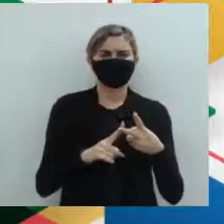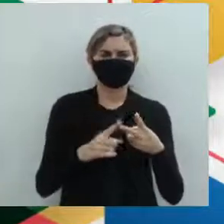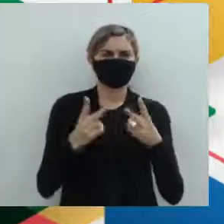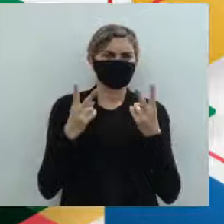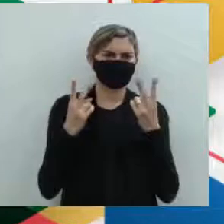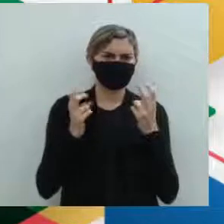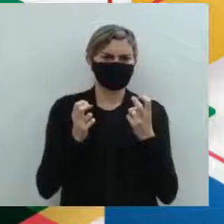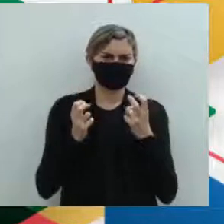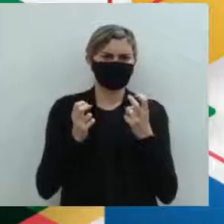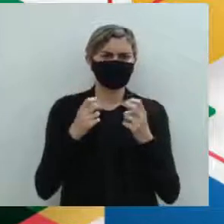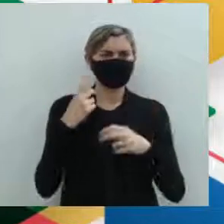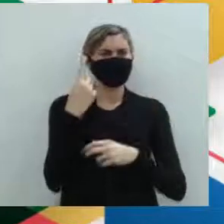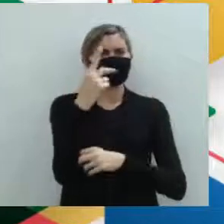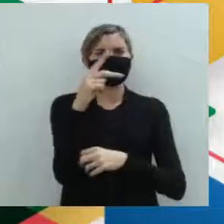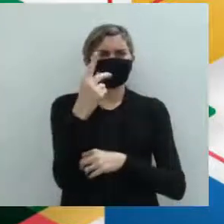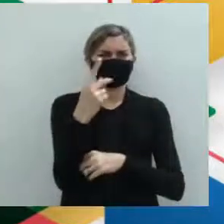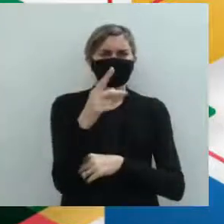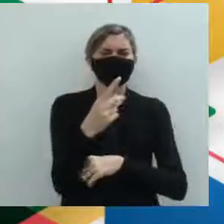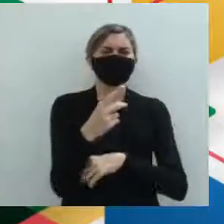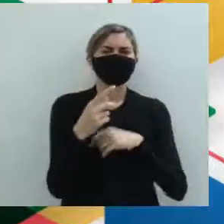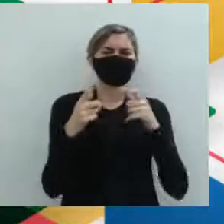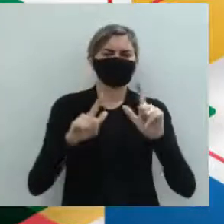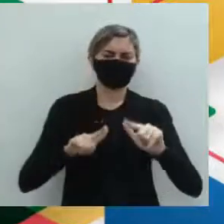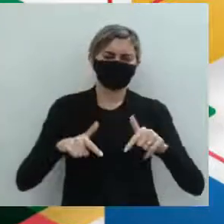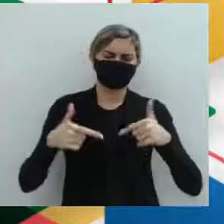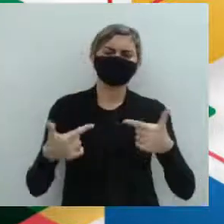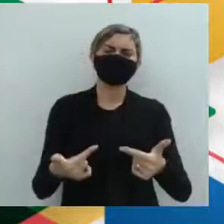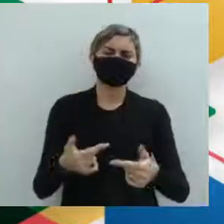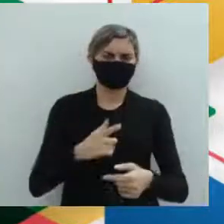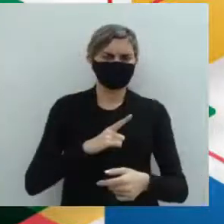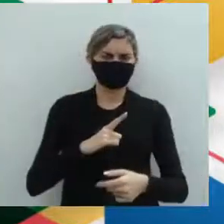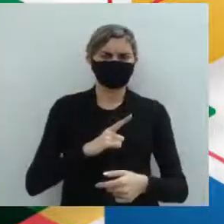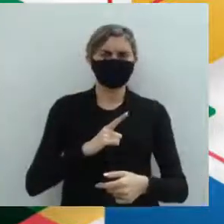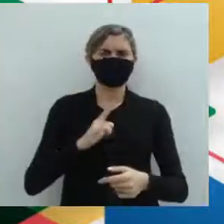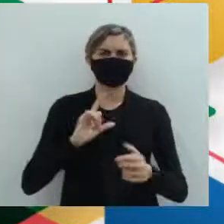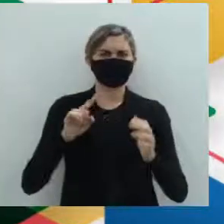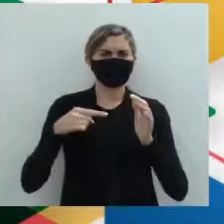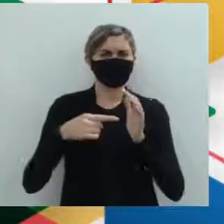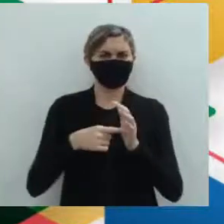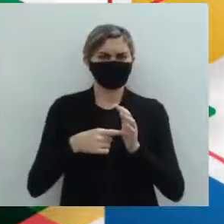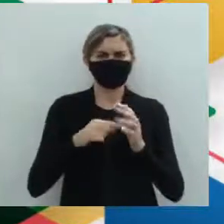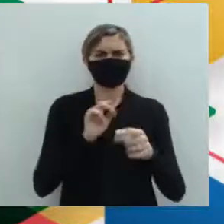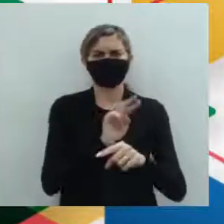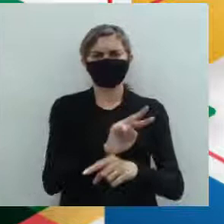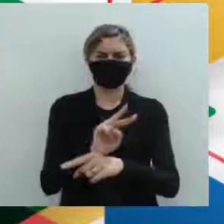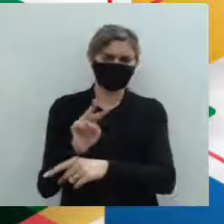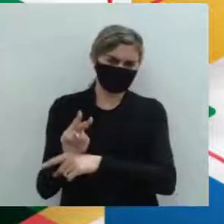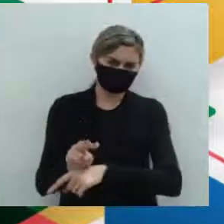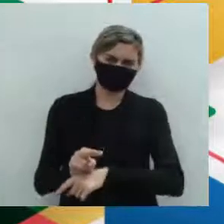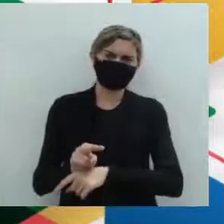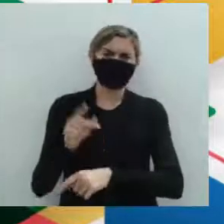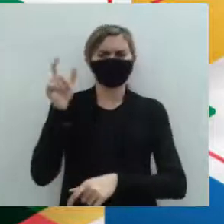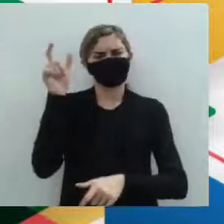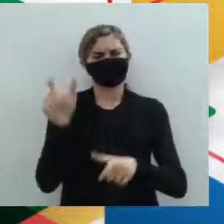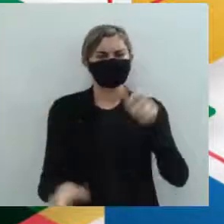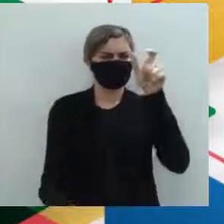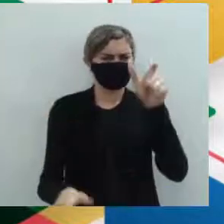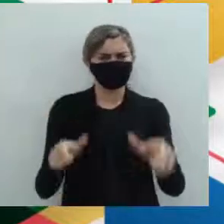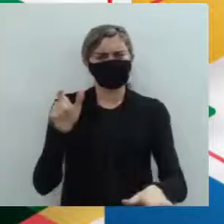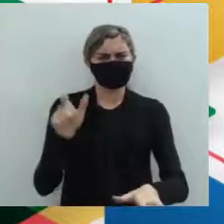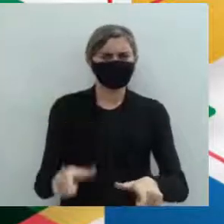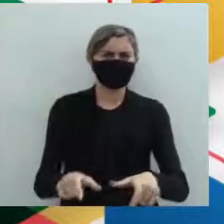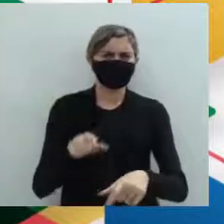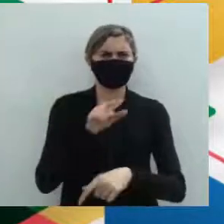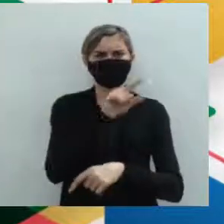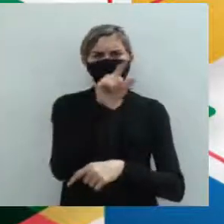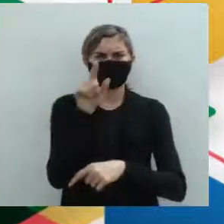Percebam, aquele plano onde as ações têm como intuito a preservação da espécie e